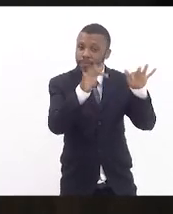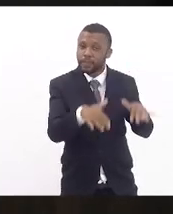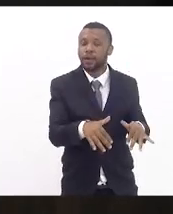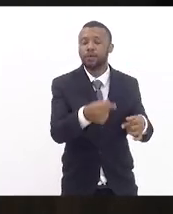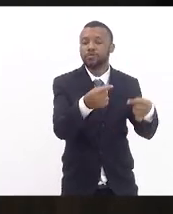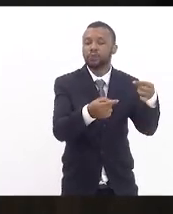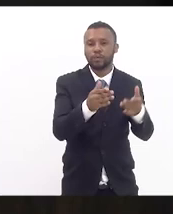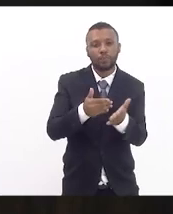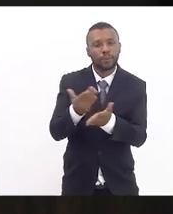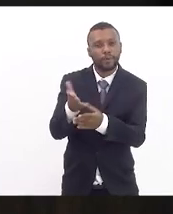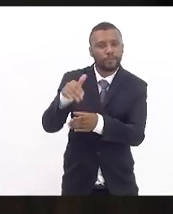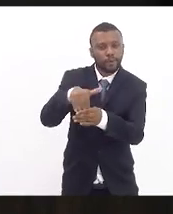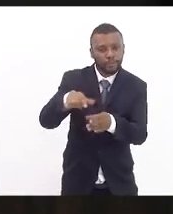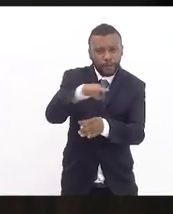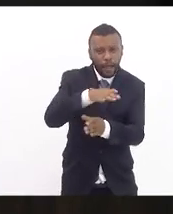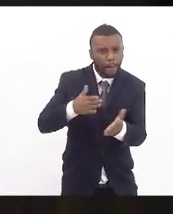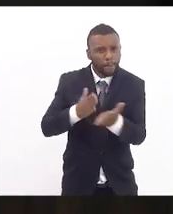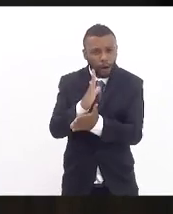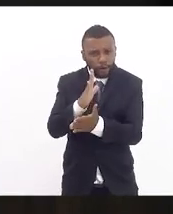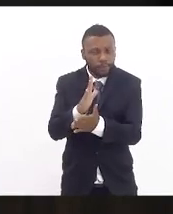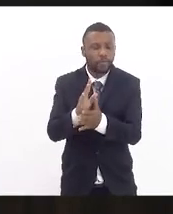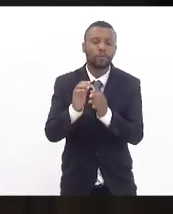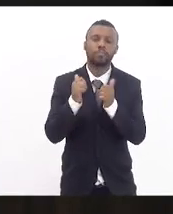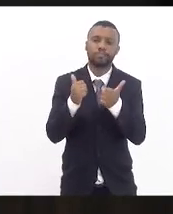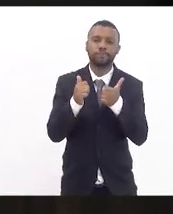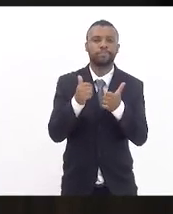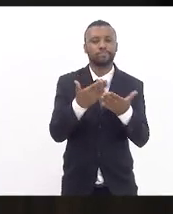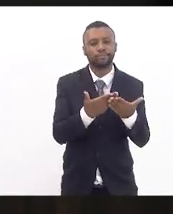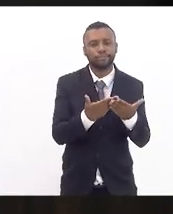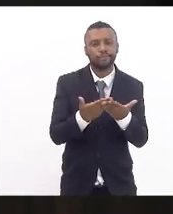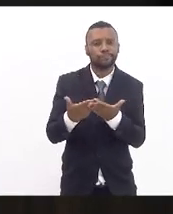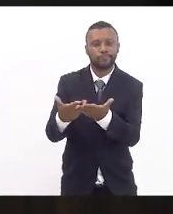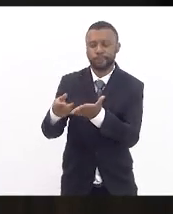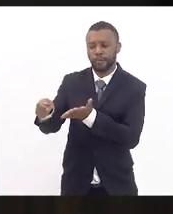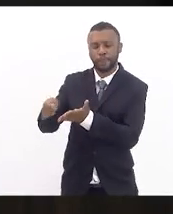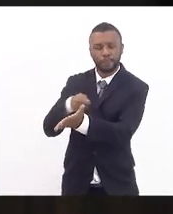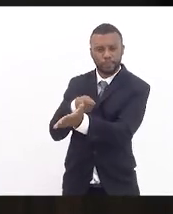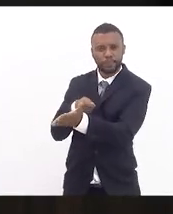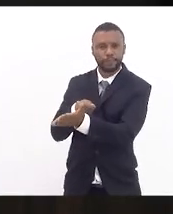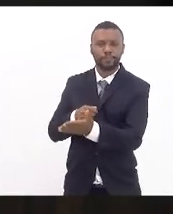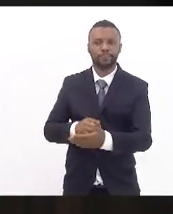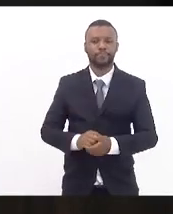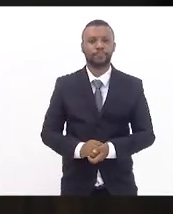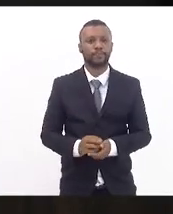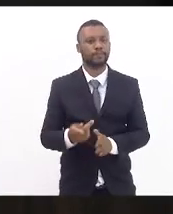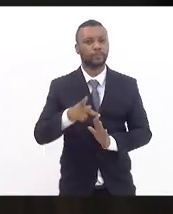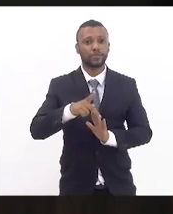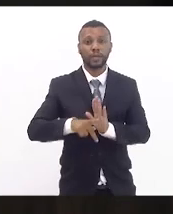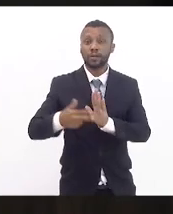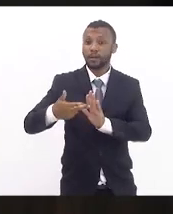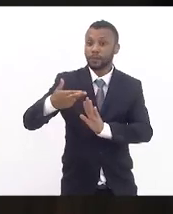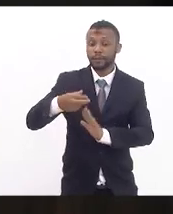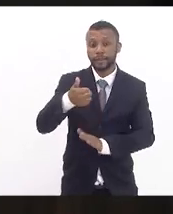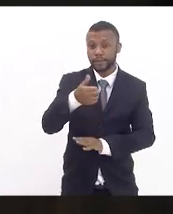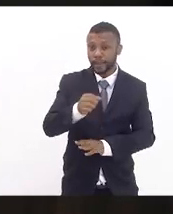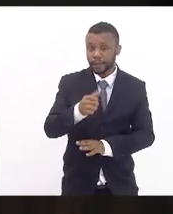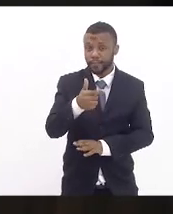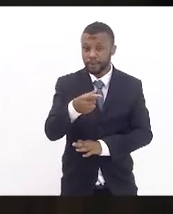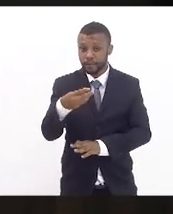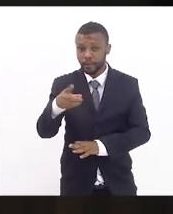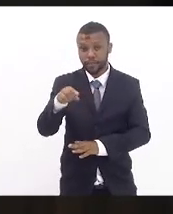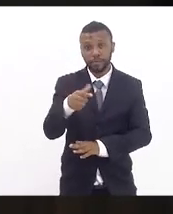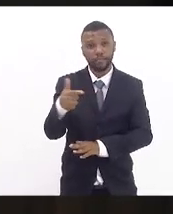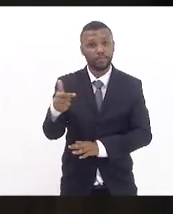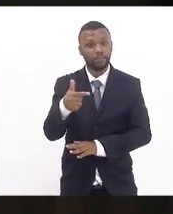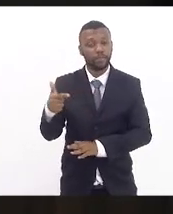em votação. Os senhores que aprovam, permaneçam como estão aprovados, vai à promulgação. Projeto de resolução 1023 de 22, de autoria do